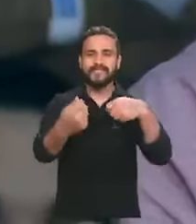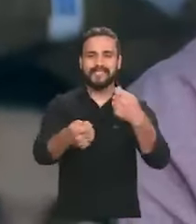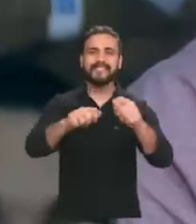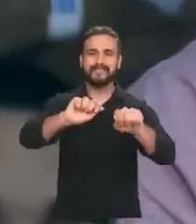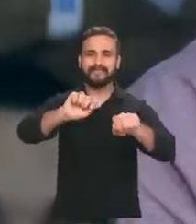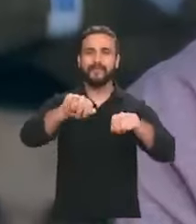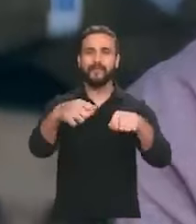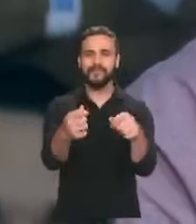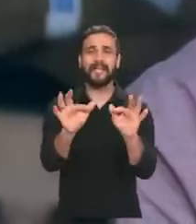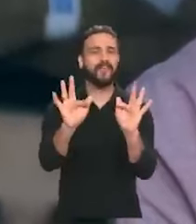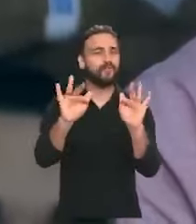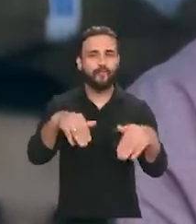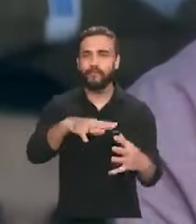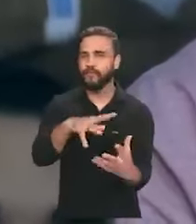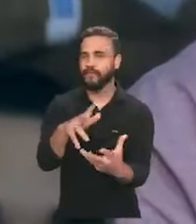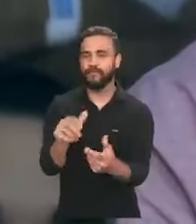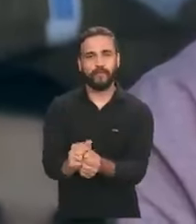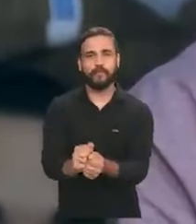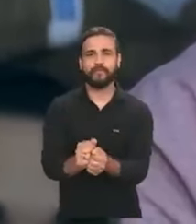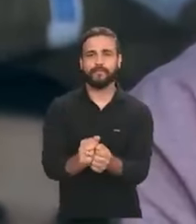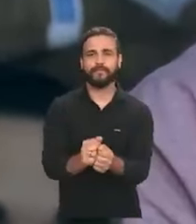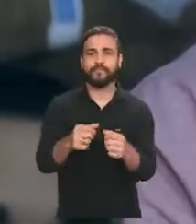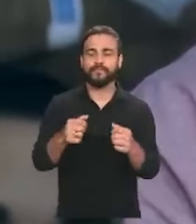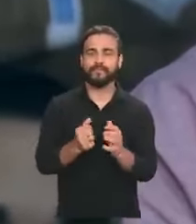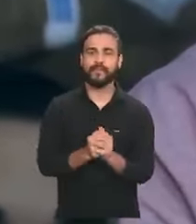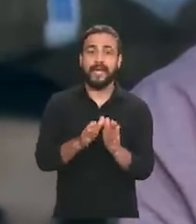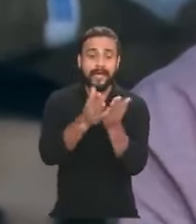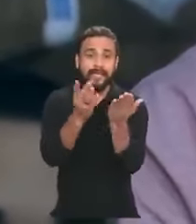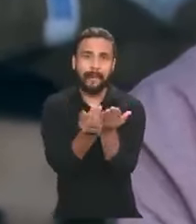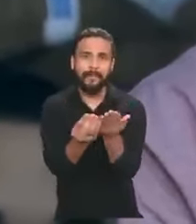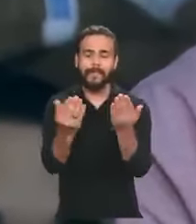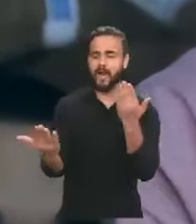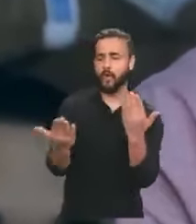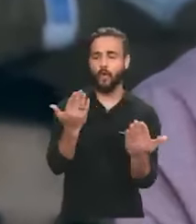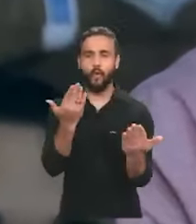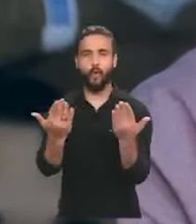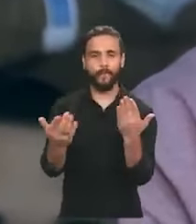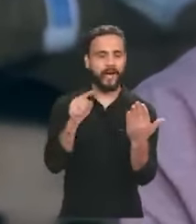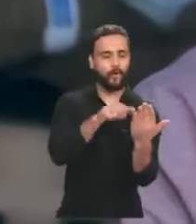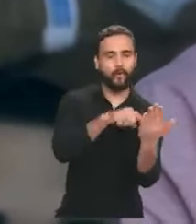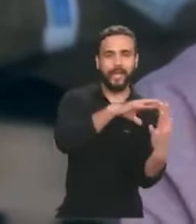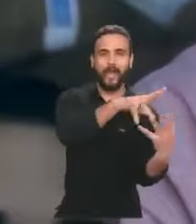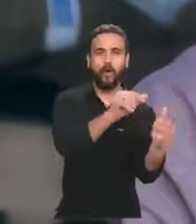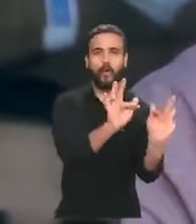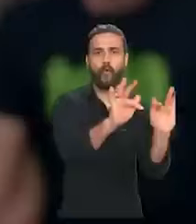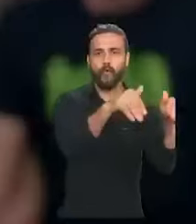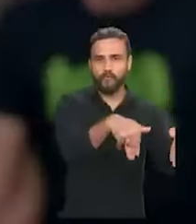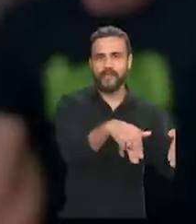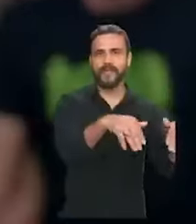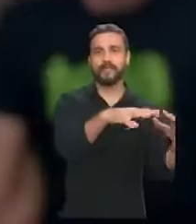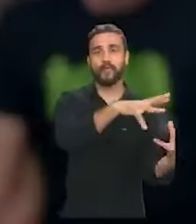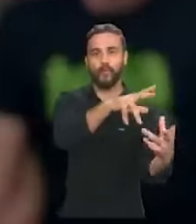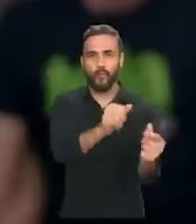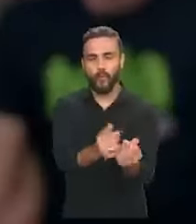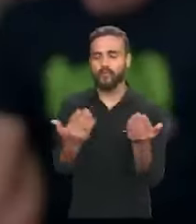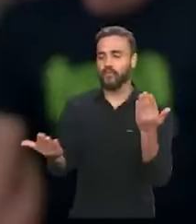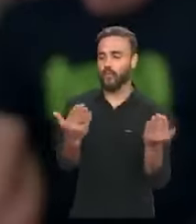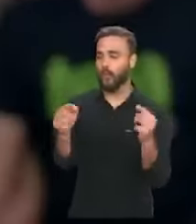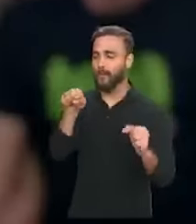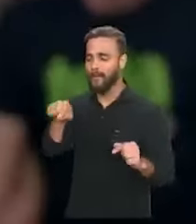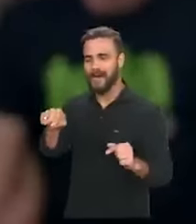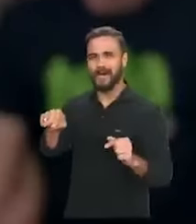quando a mulher começa a ter contrações e essas contrações anunciam que vai chegar a hora do bebê nascer